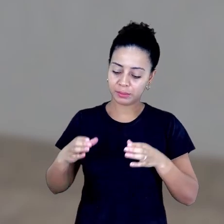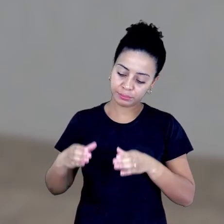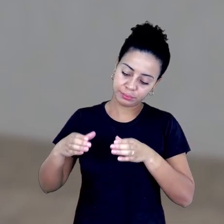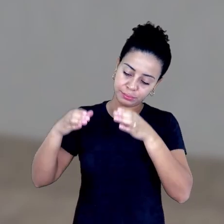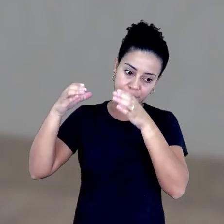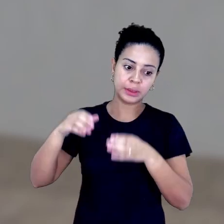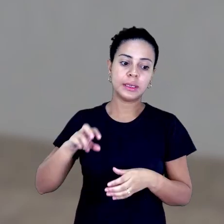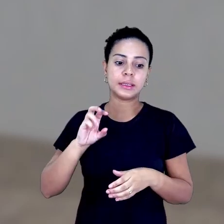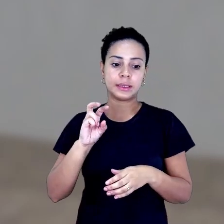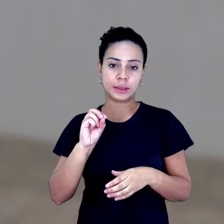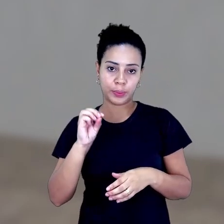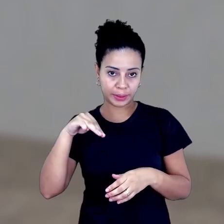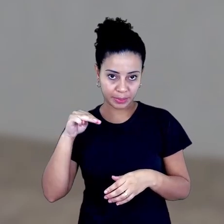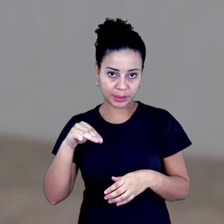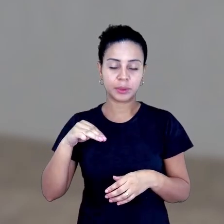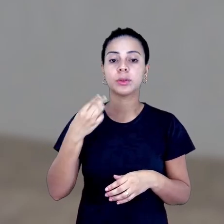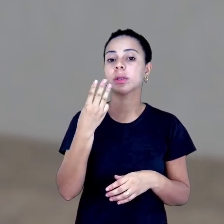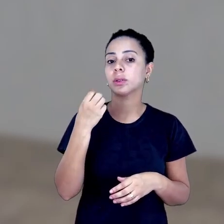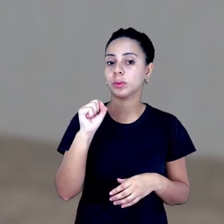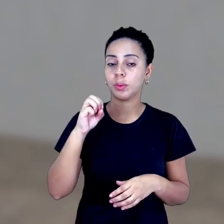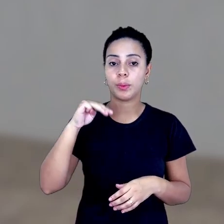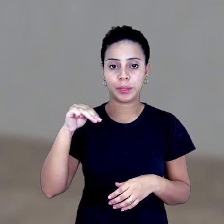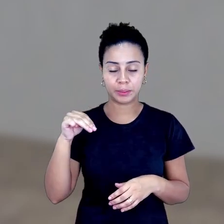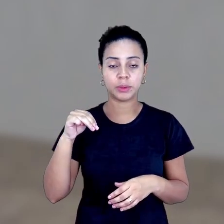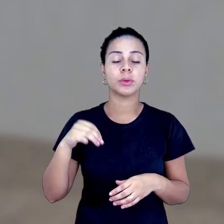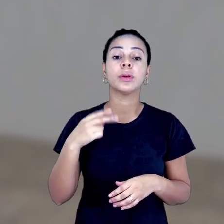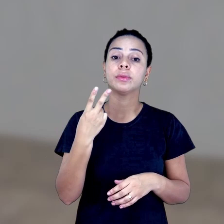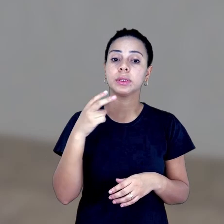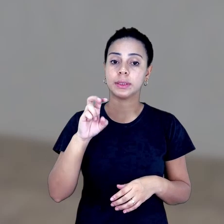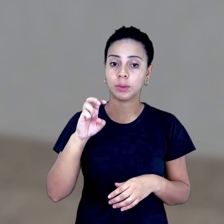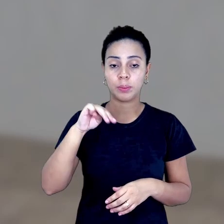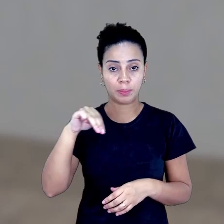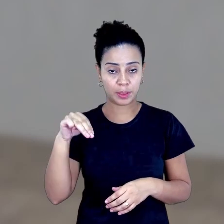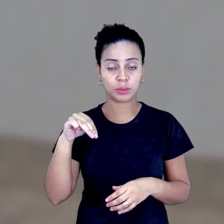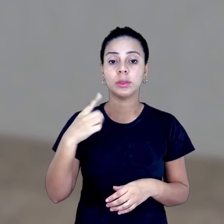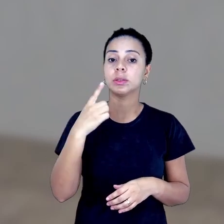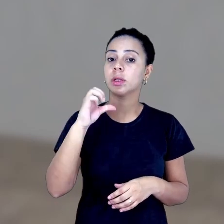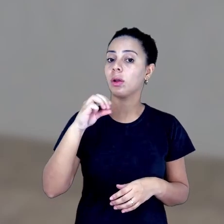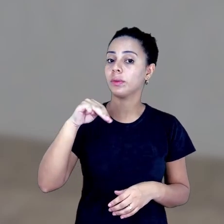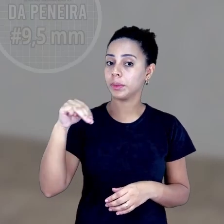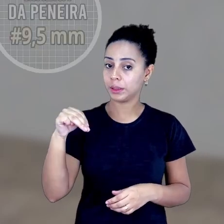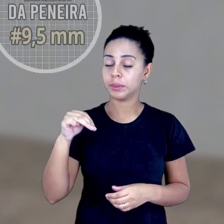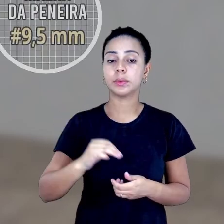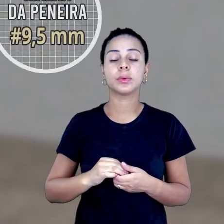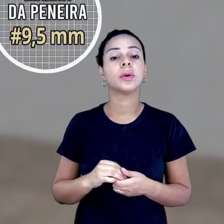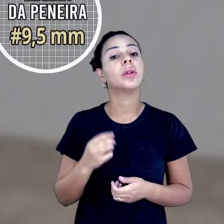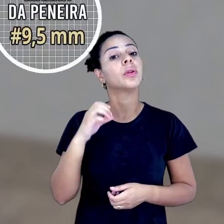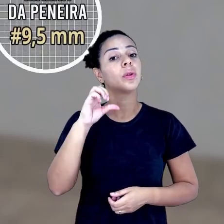estas de 50 mm, 38 mm, 25 mm, 19